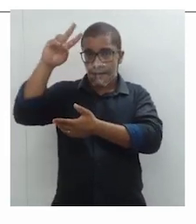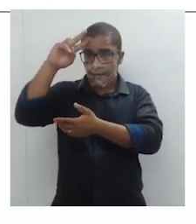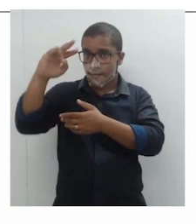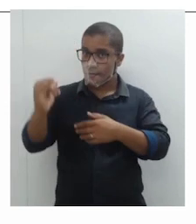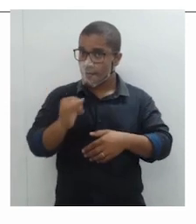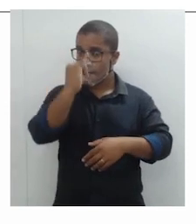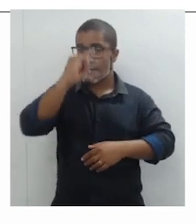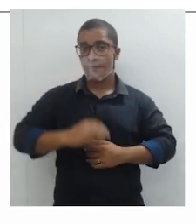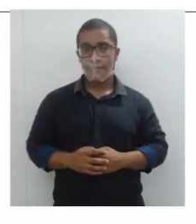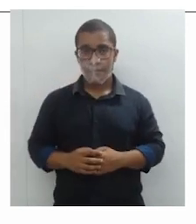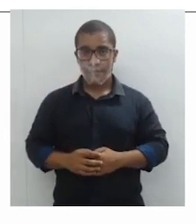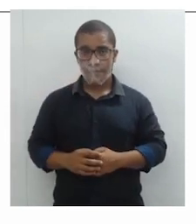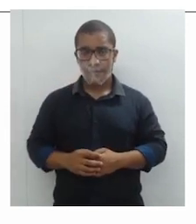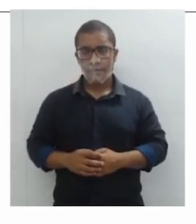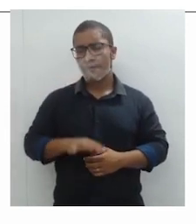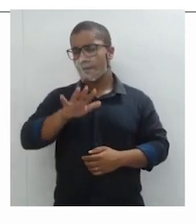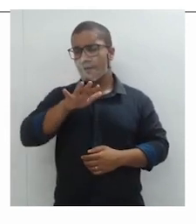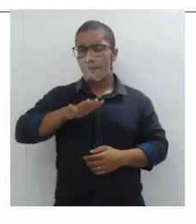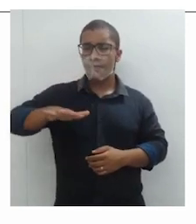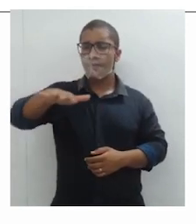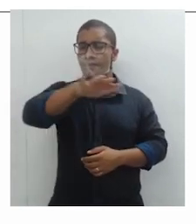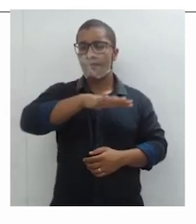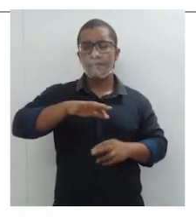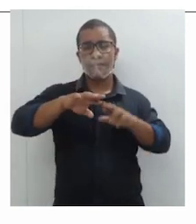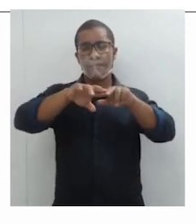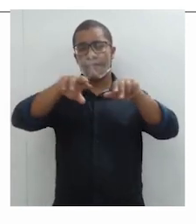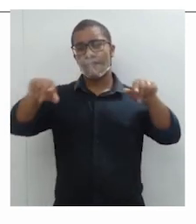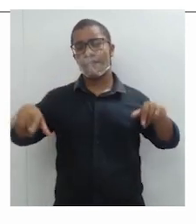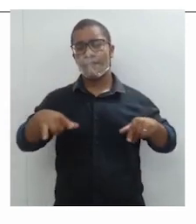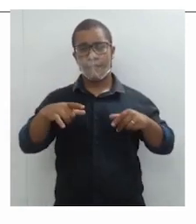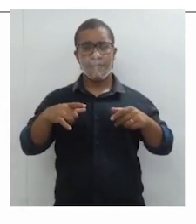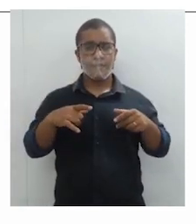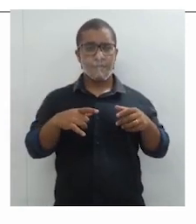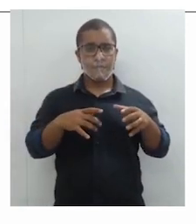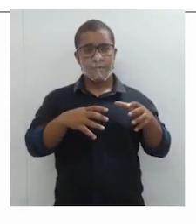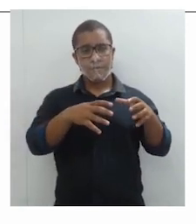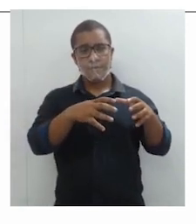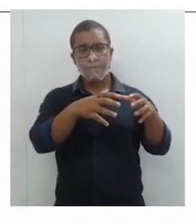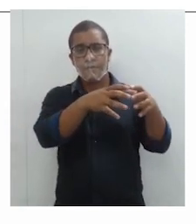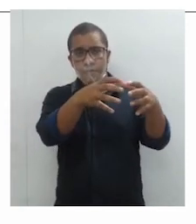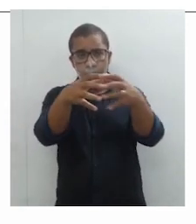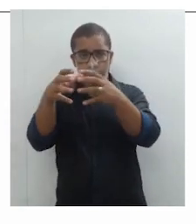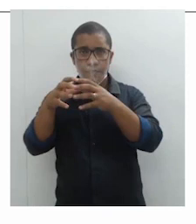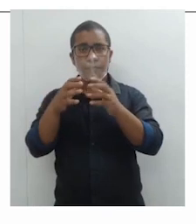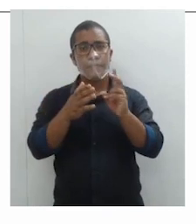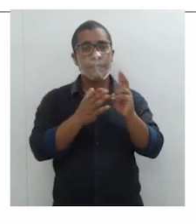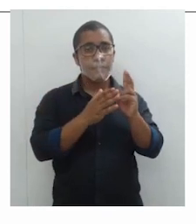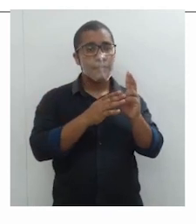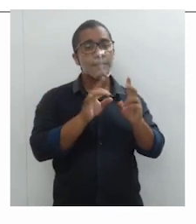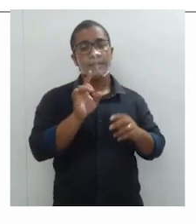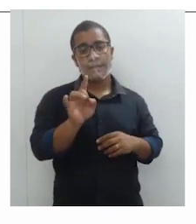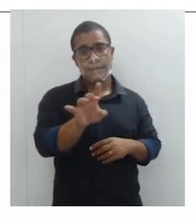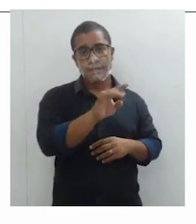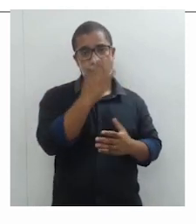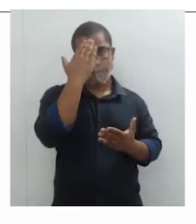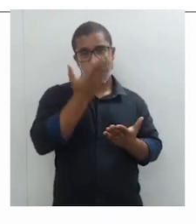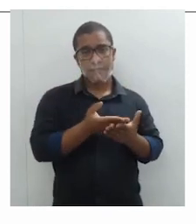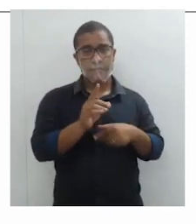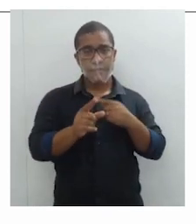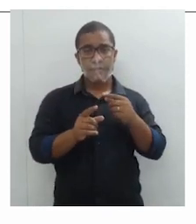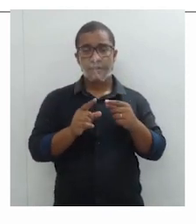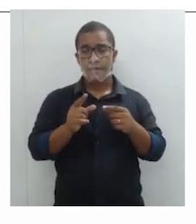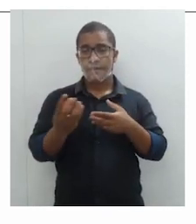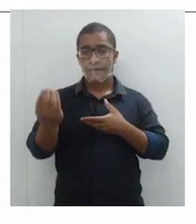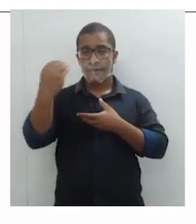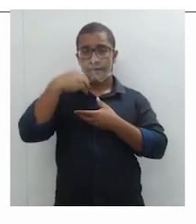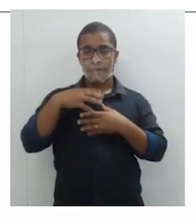disso de modo geral as diversas Nações Indígenas acredita-se que cada pessoa possui um